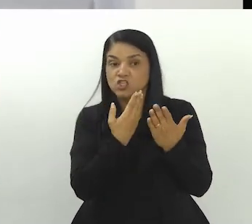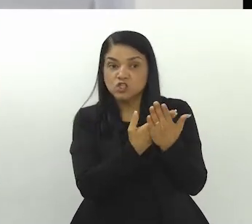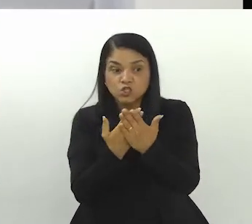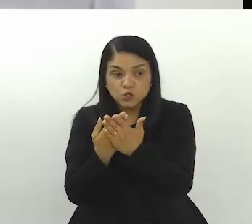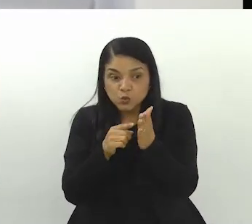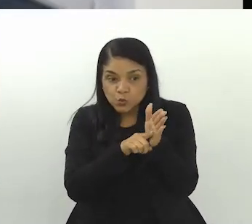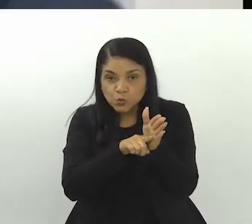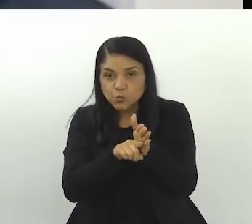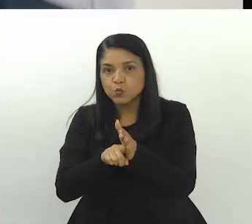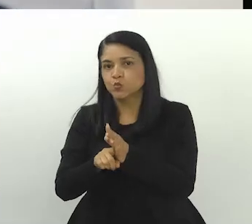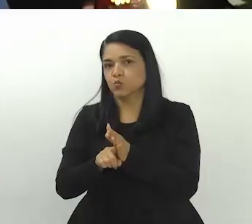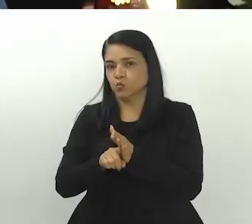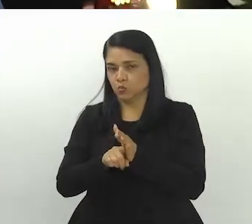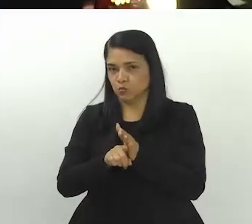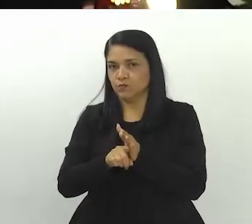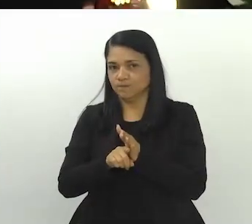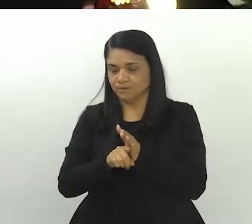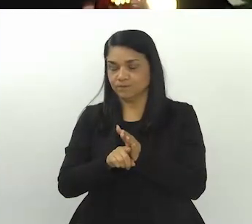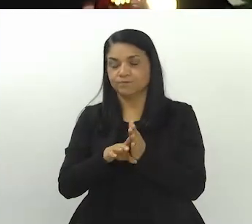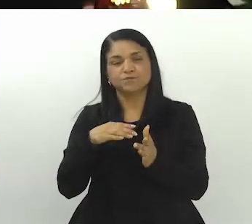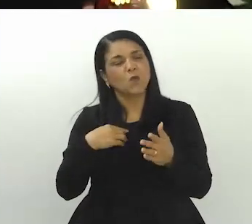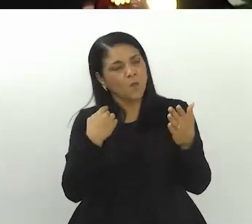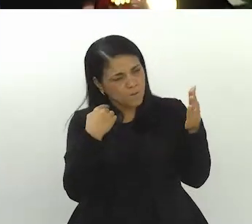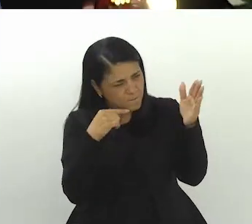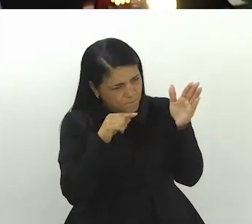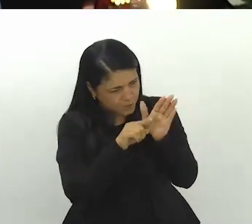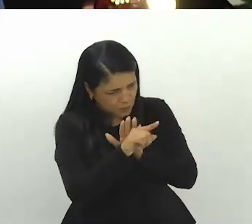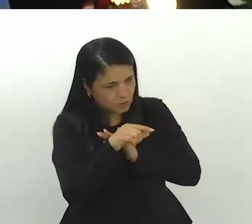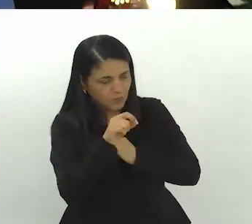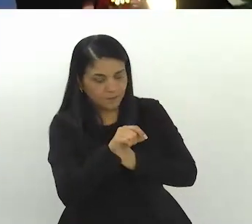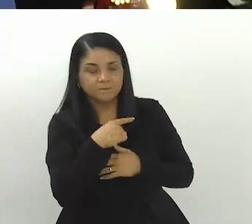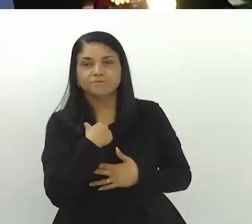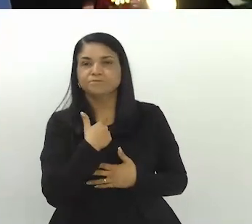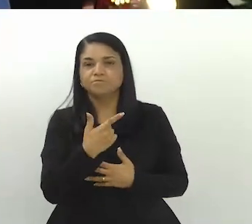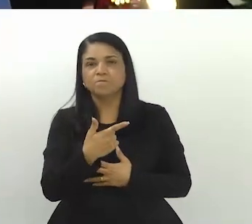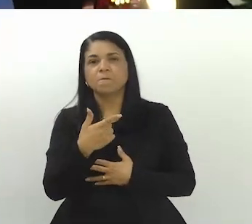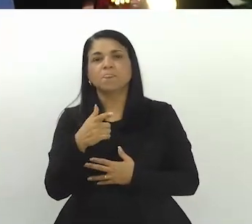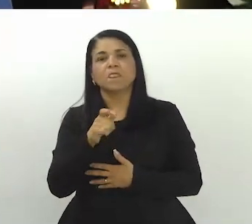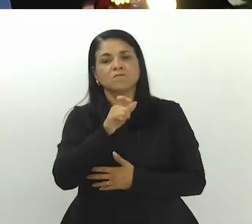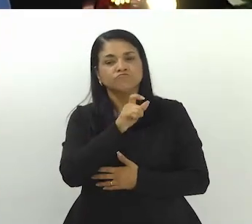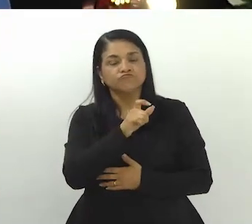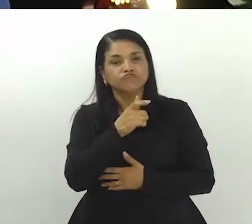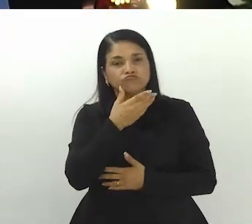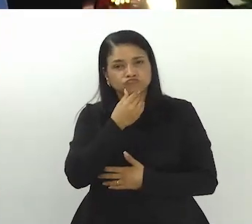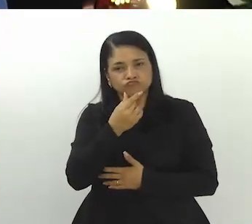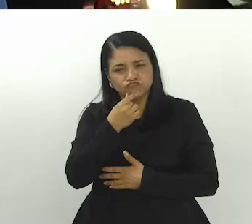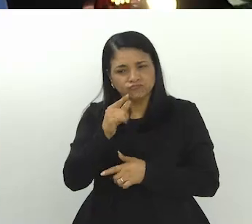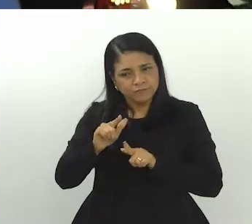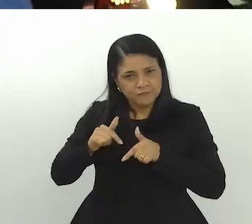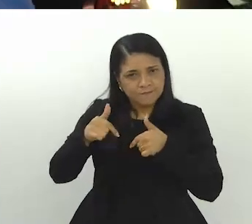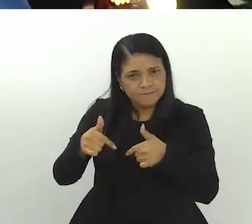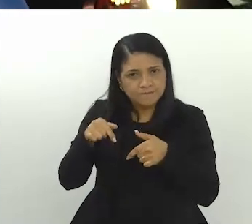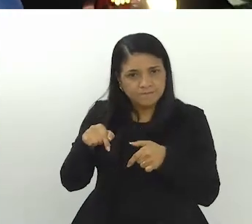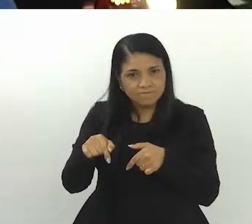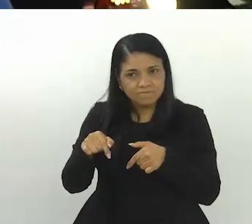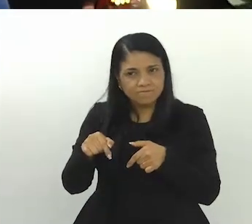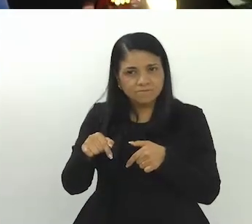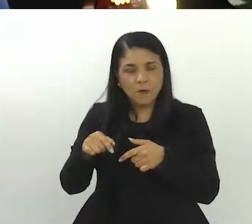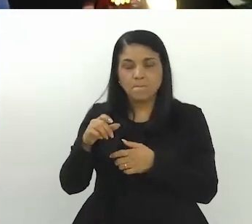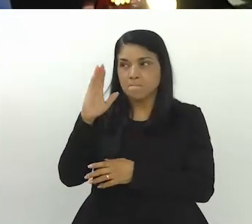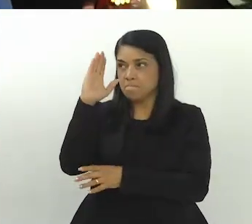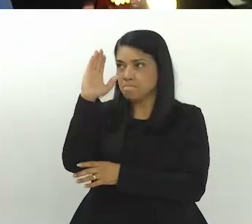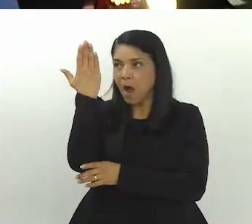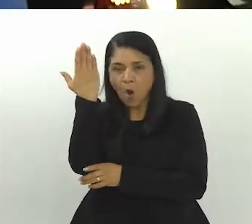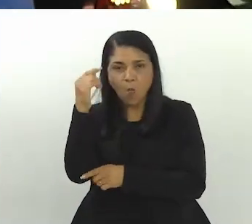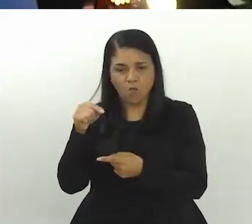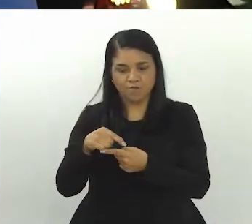determinados estudos e pesquisas. Mas deixa eu perguntar ao senhor, da forma como esses caras fazem, né? Eles levam